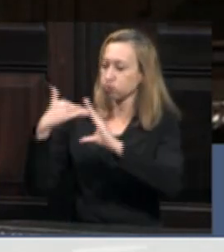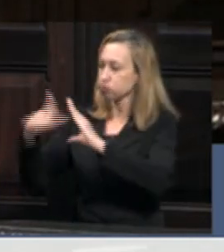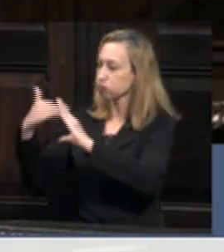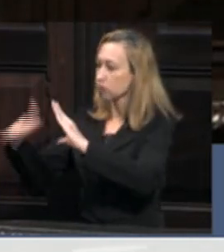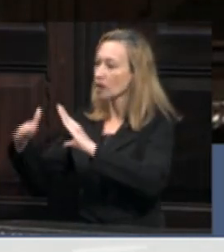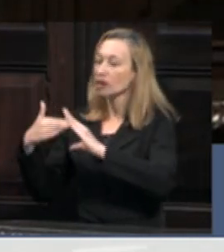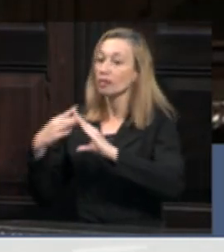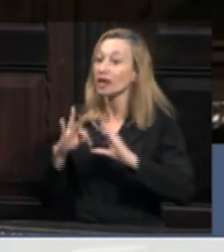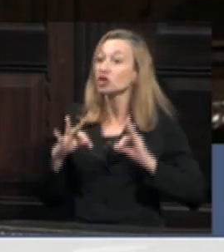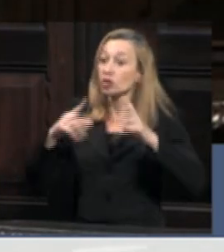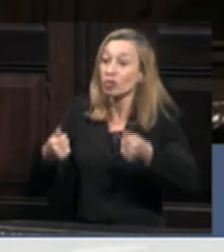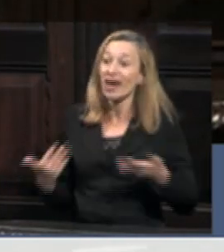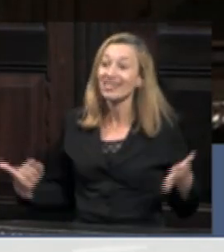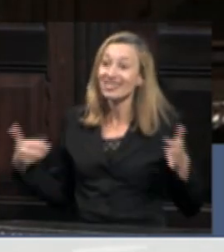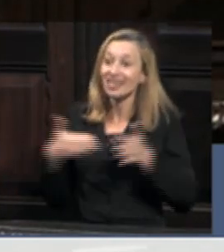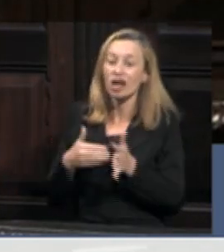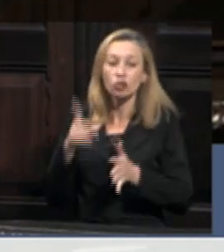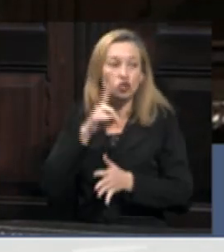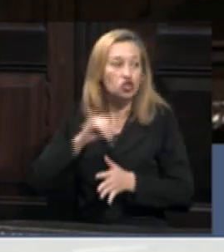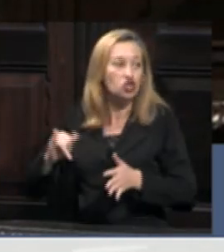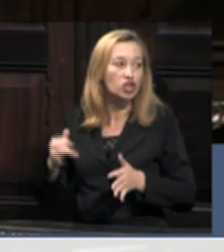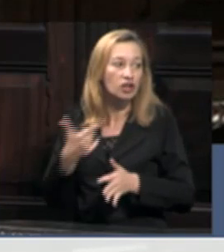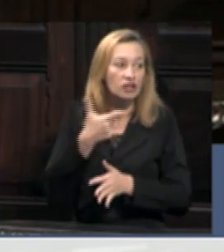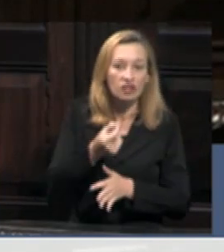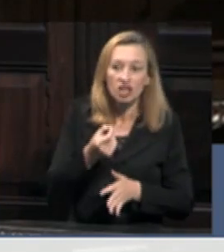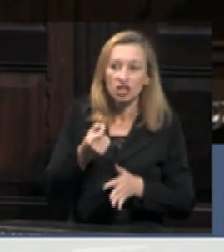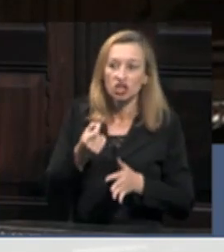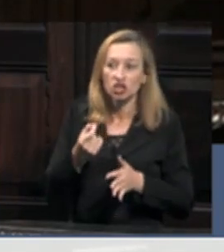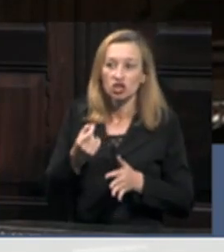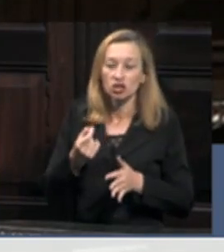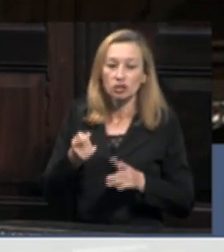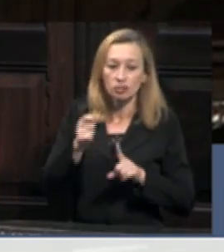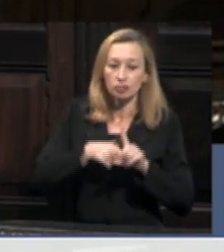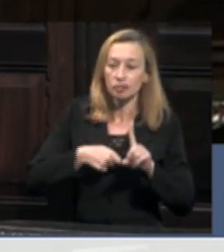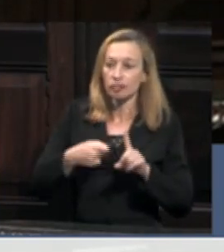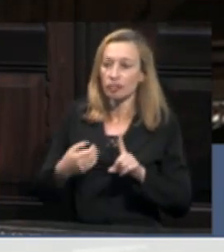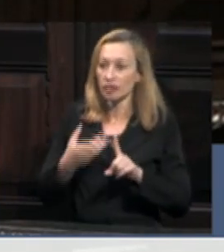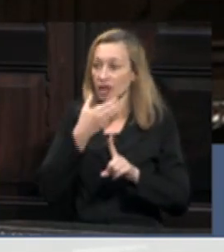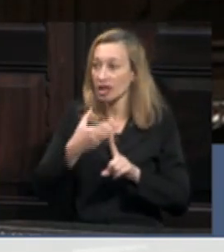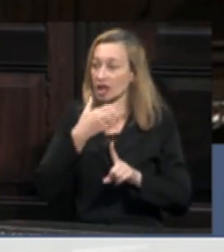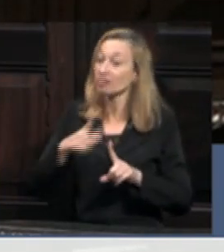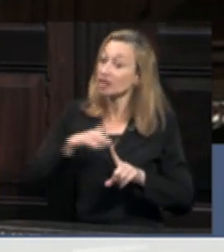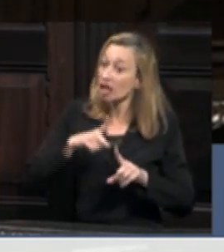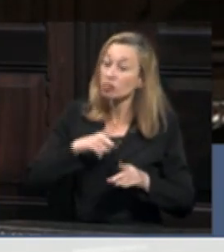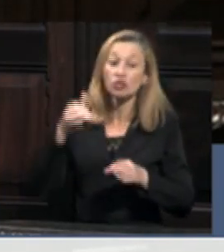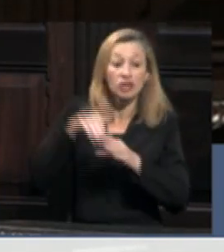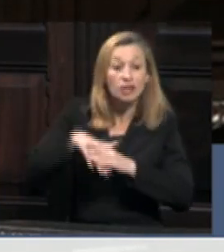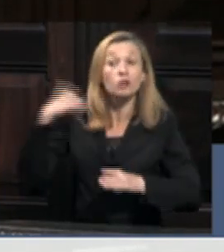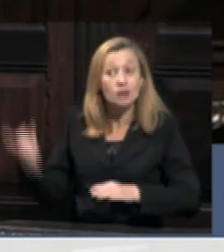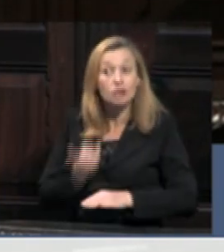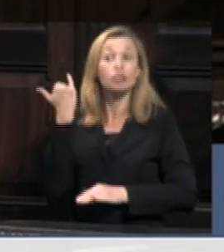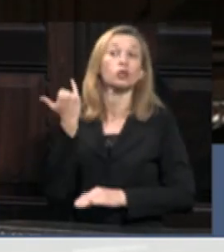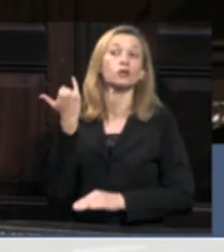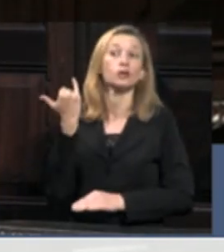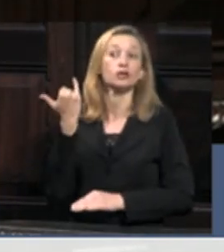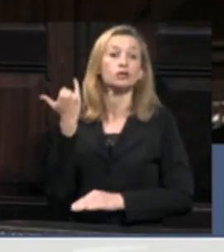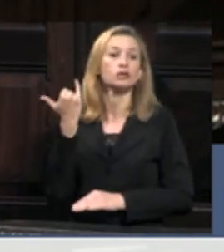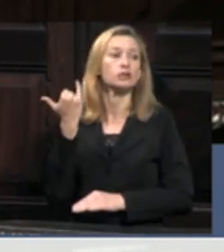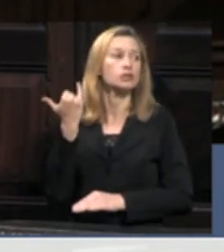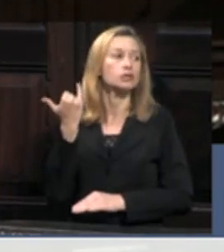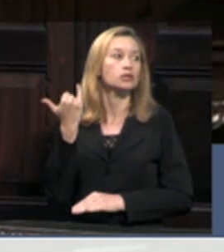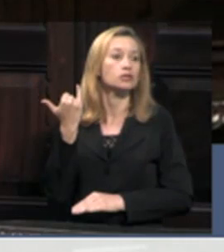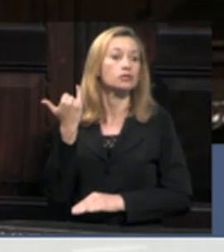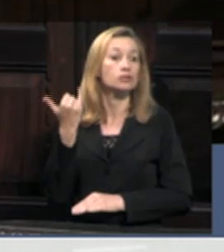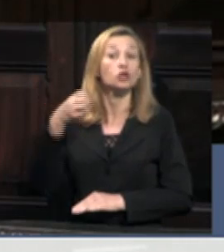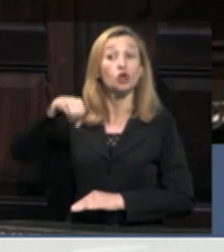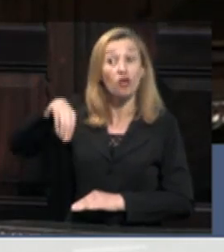dia 20 de dezembro, nós teremos votações importantíssimas. São 90 vetos. Pois é,